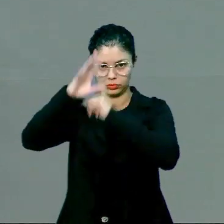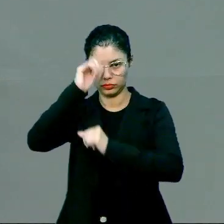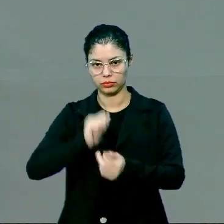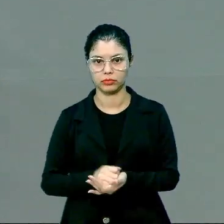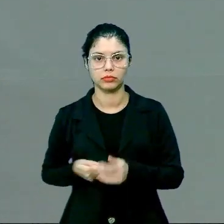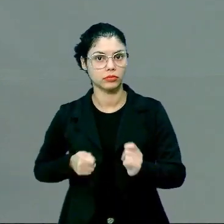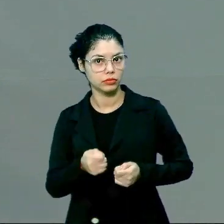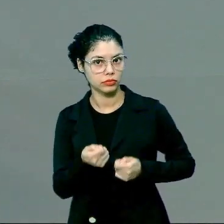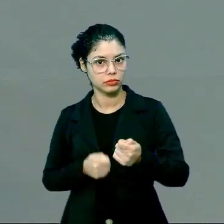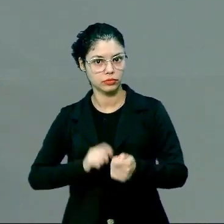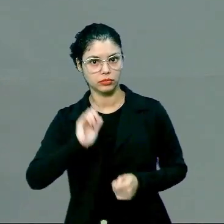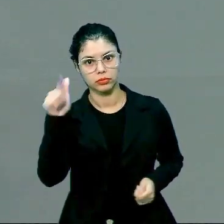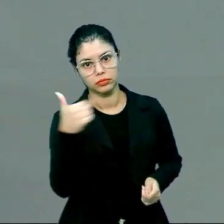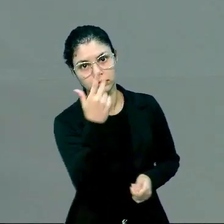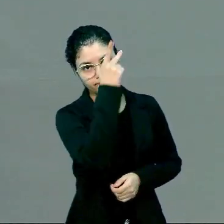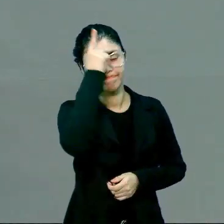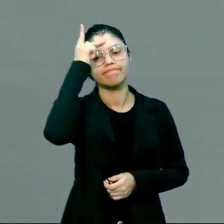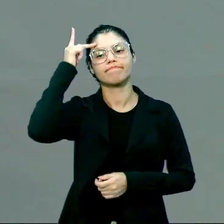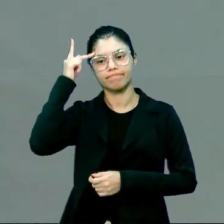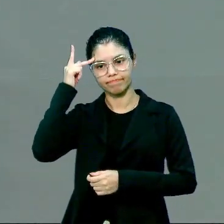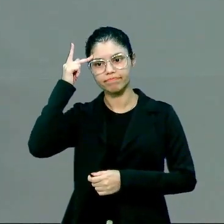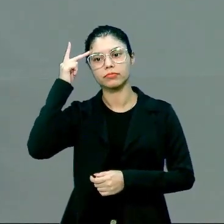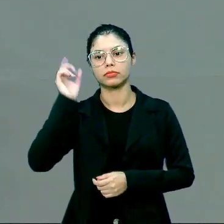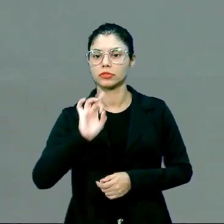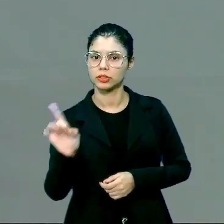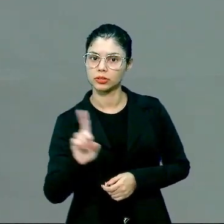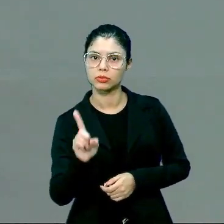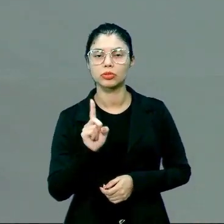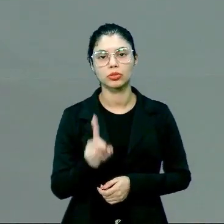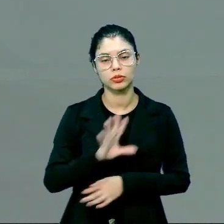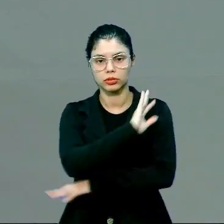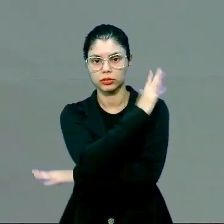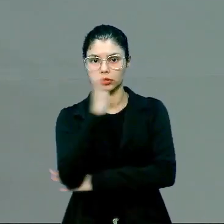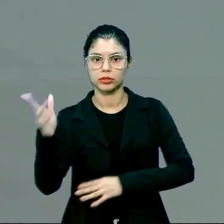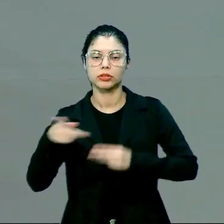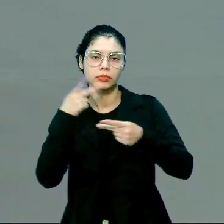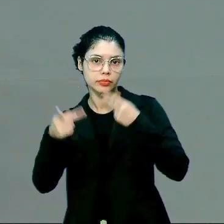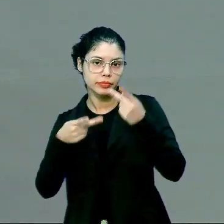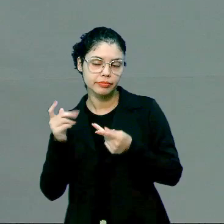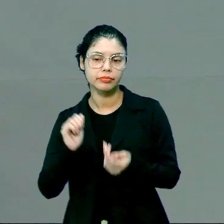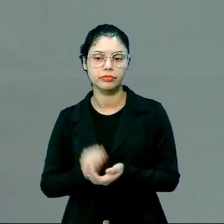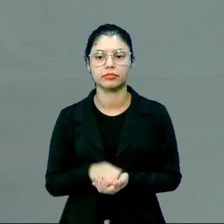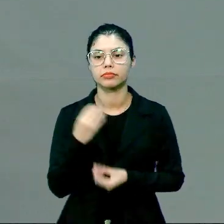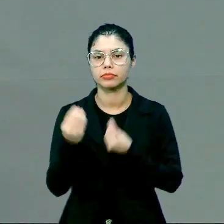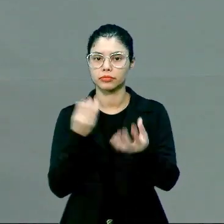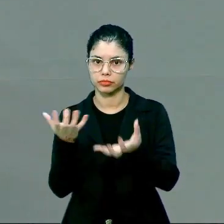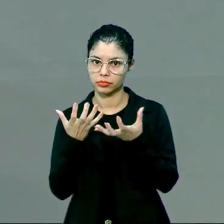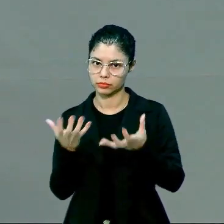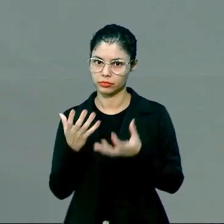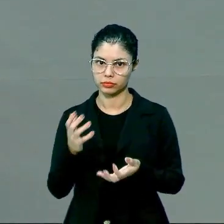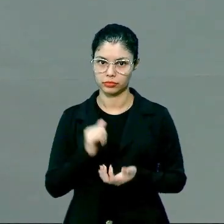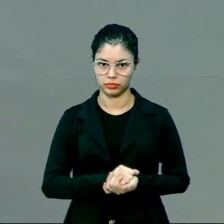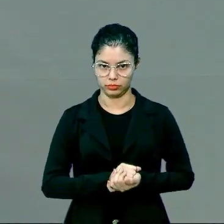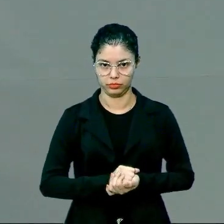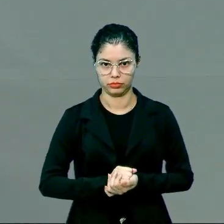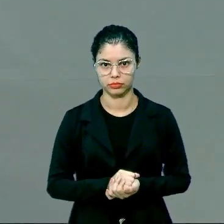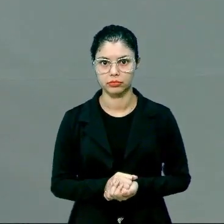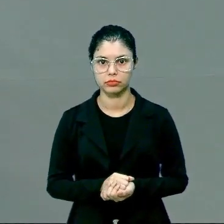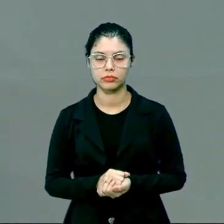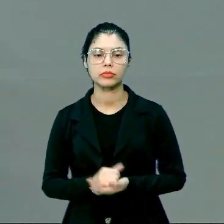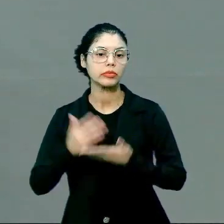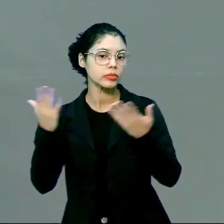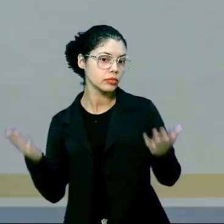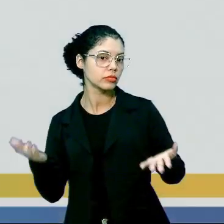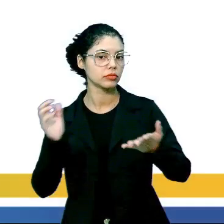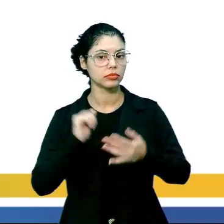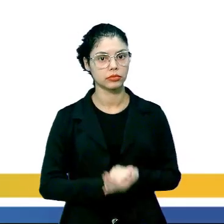para dominar as outras pessoas e não apenas a natureza, como dizia e como queria Francis Bacon. Bom,